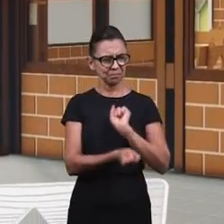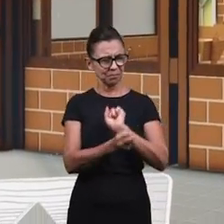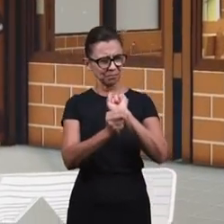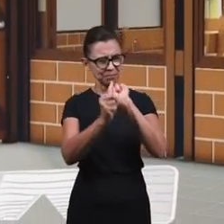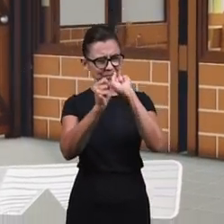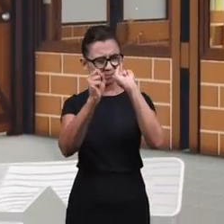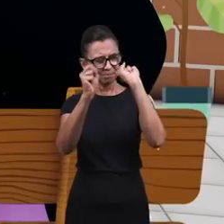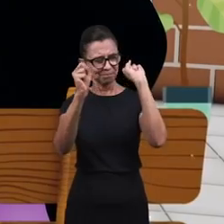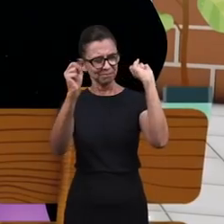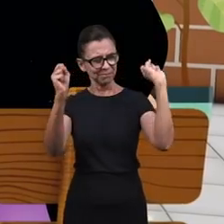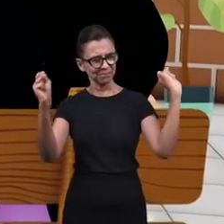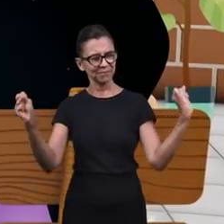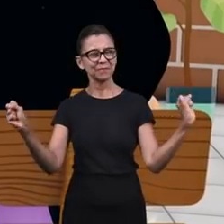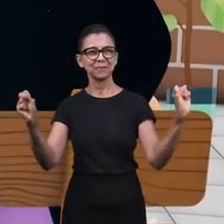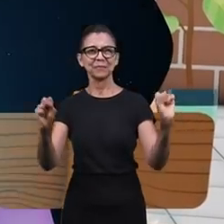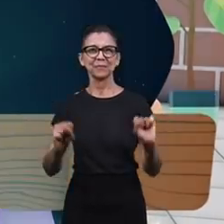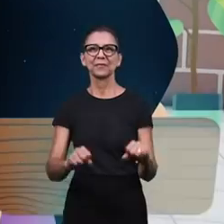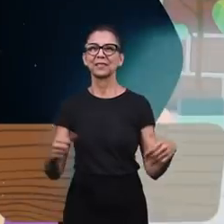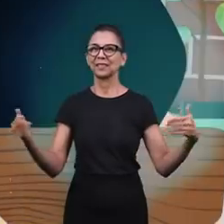que nos traz